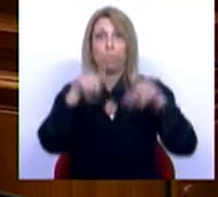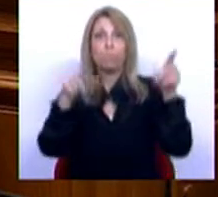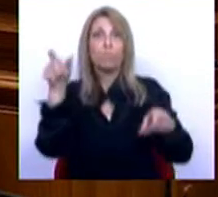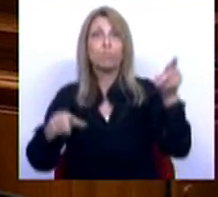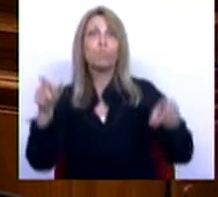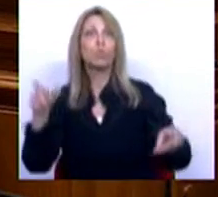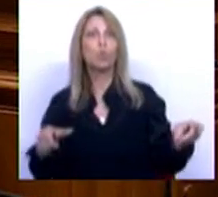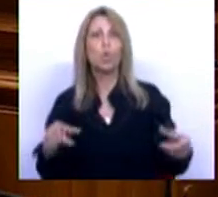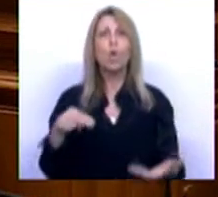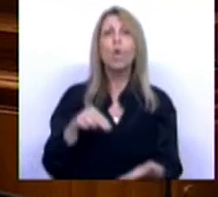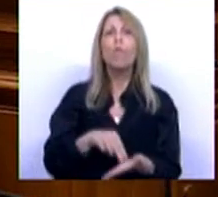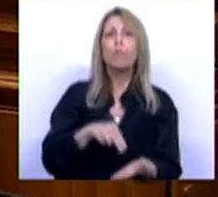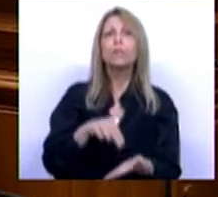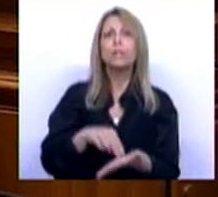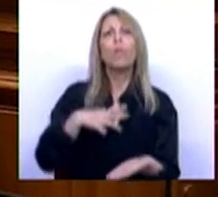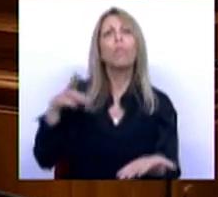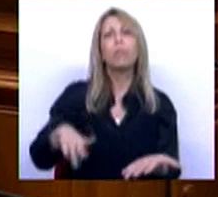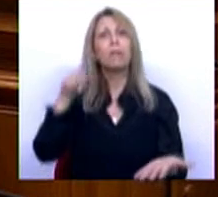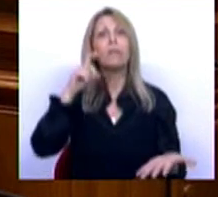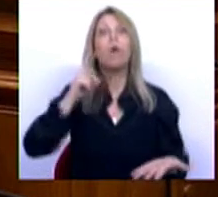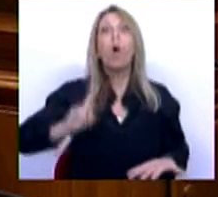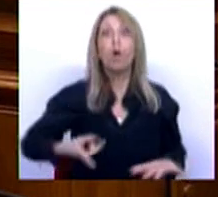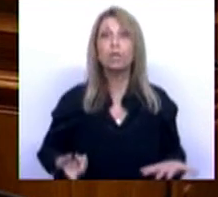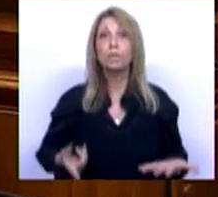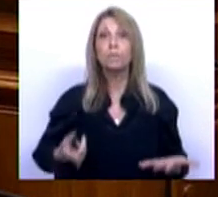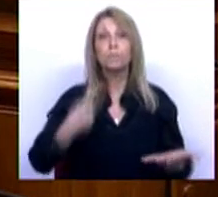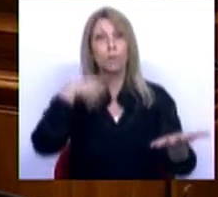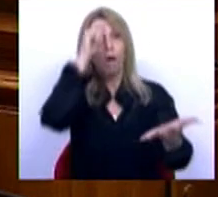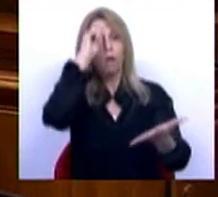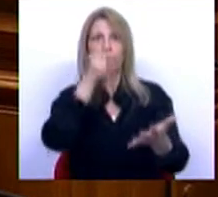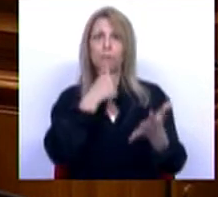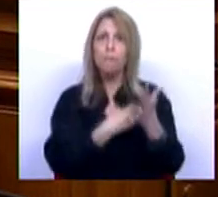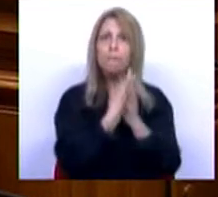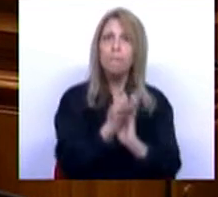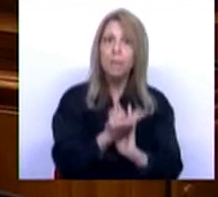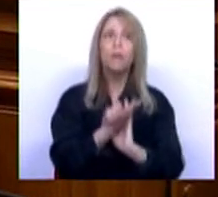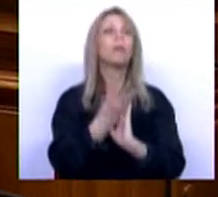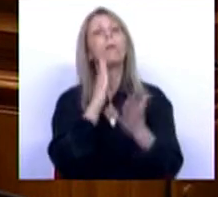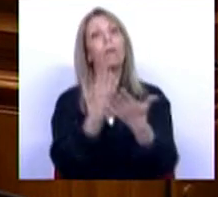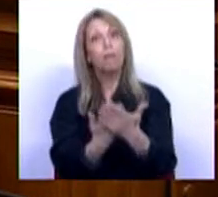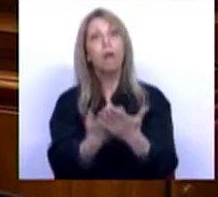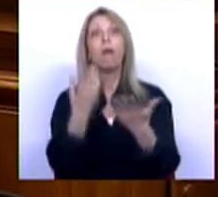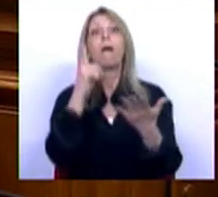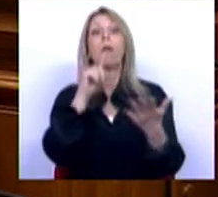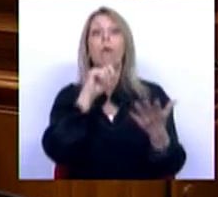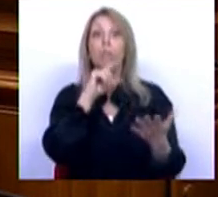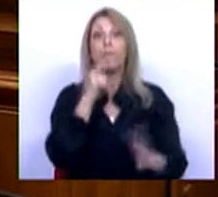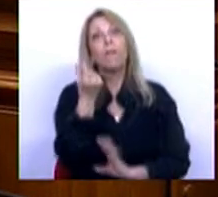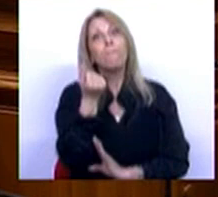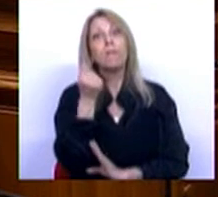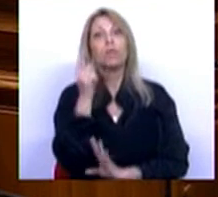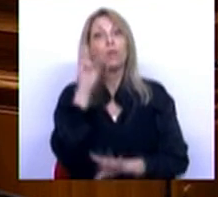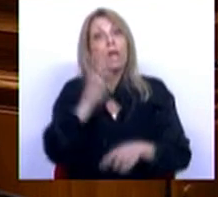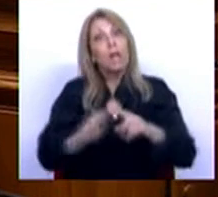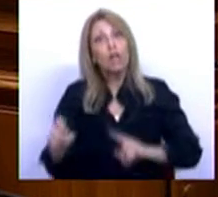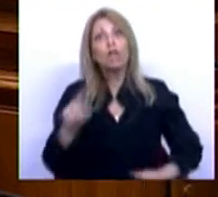posição defenderá Portugal no que diz respeito a medidas que permitam garantir preços de energia confortáveis e, sobretudo,